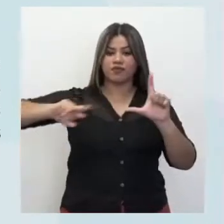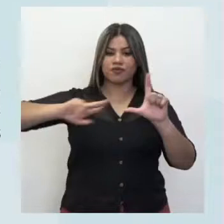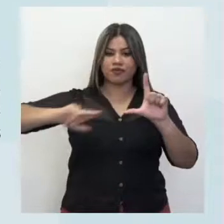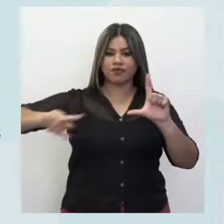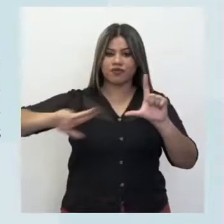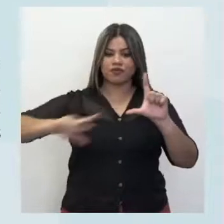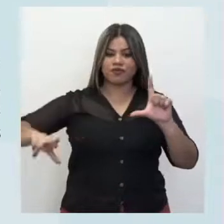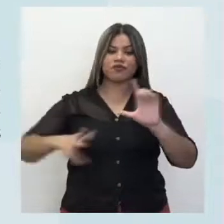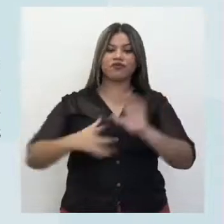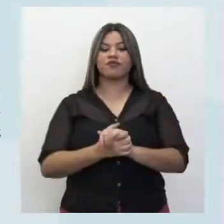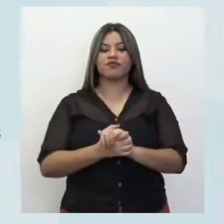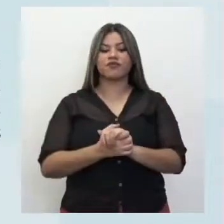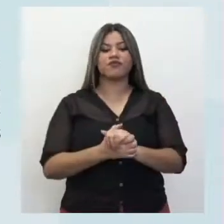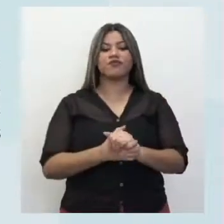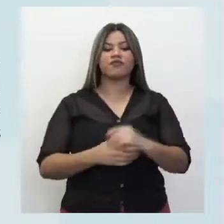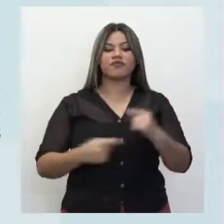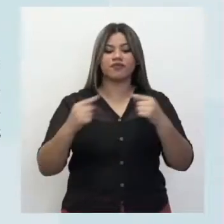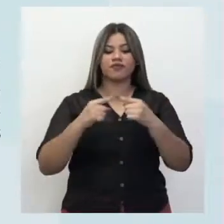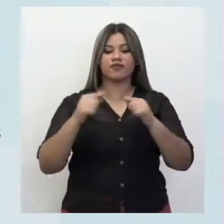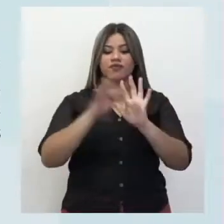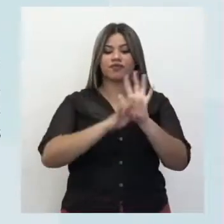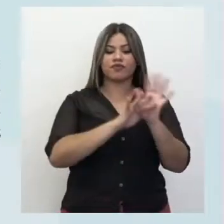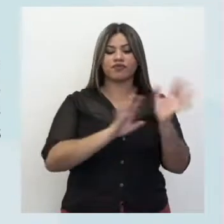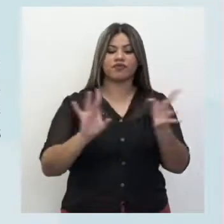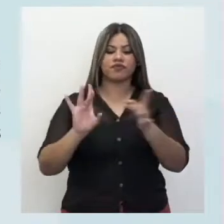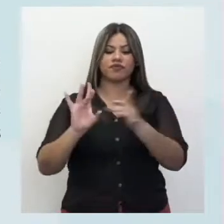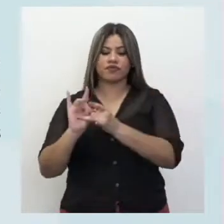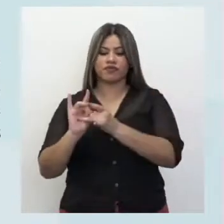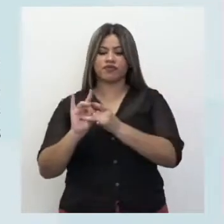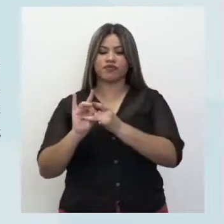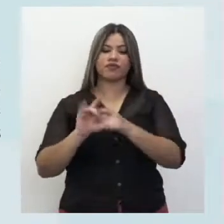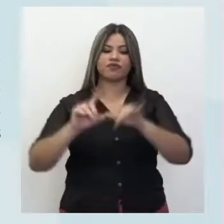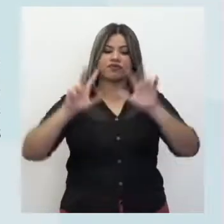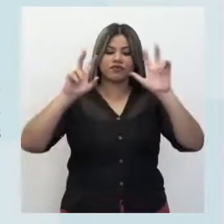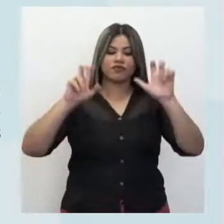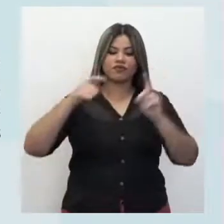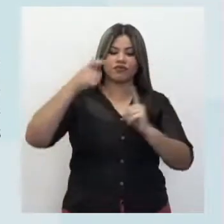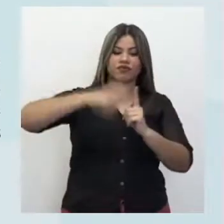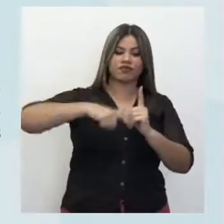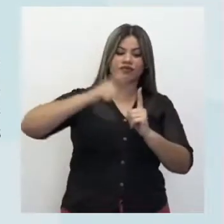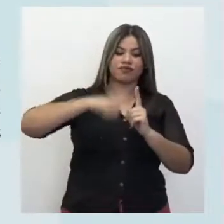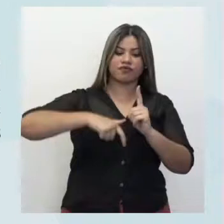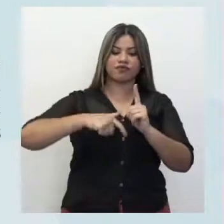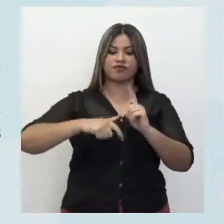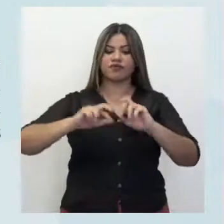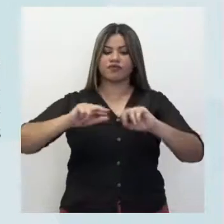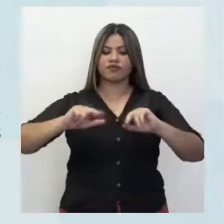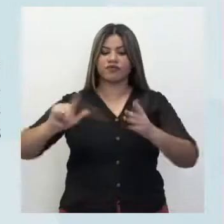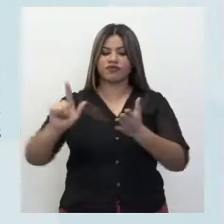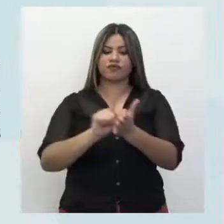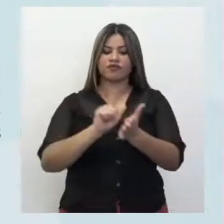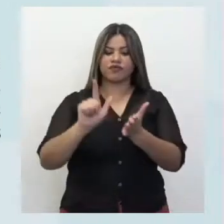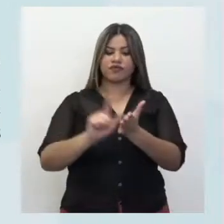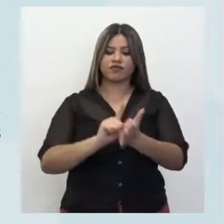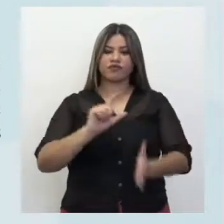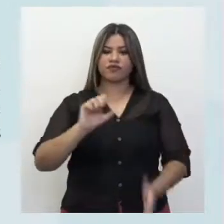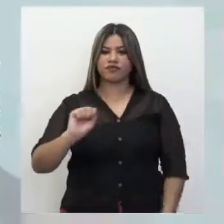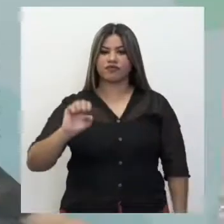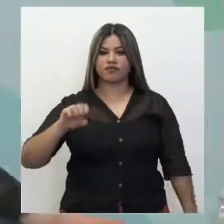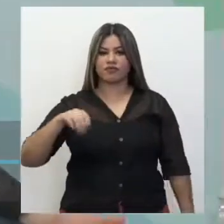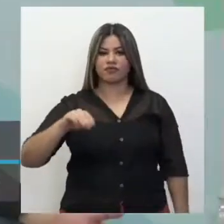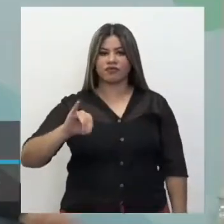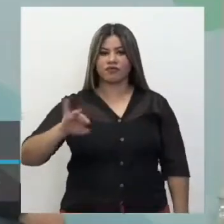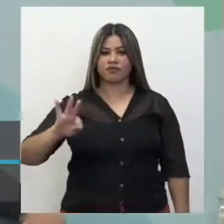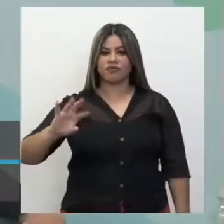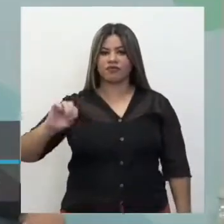referências explícitas ou implícitas a outros textos, quanto aos temas, personagens e recursos literários e semióticos.